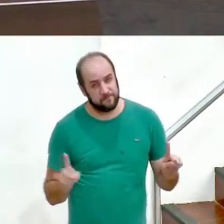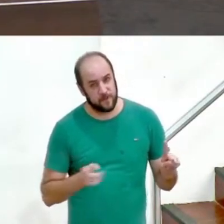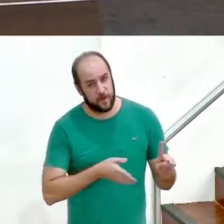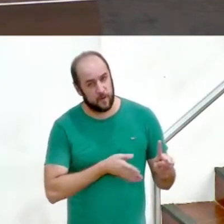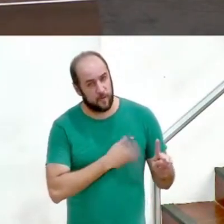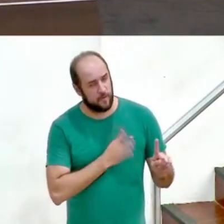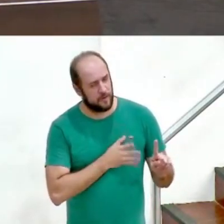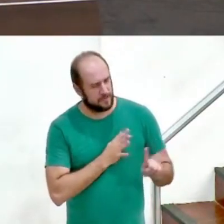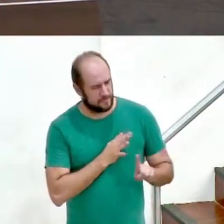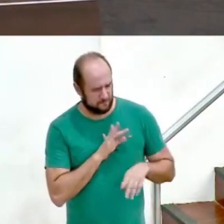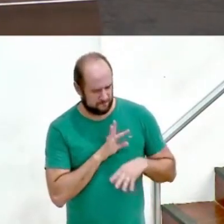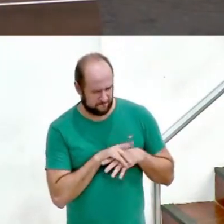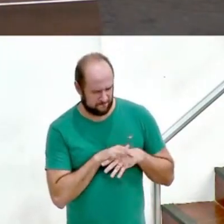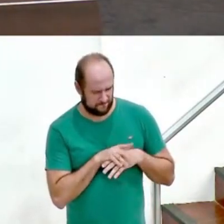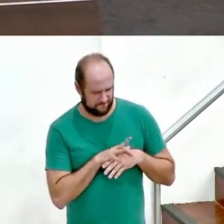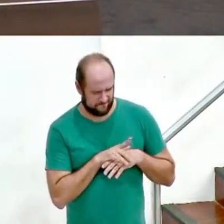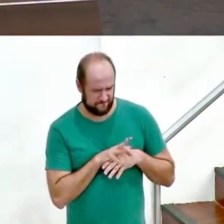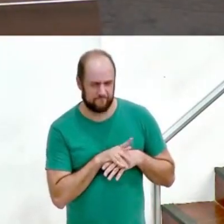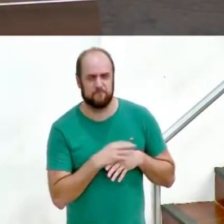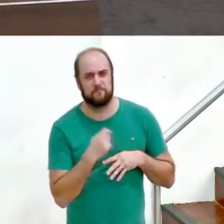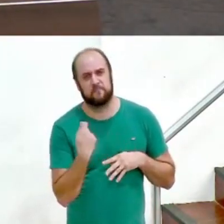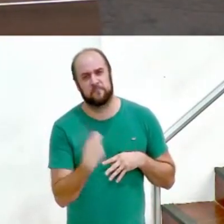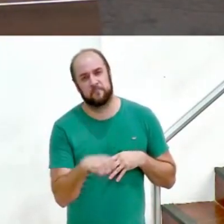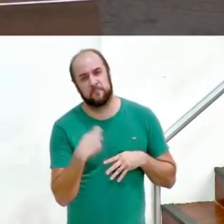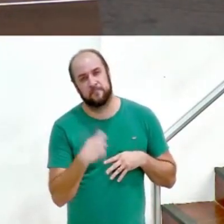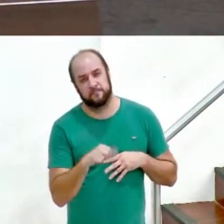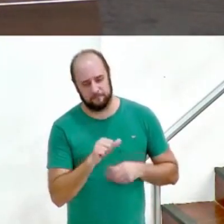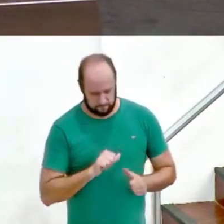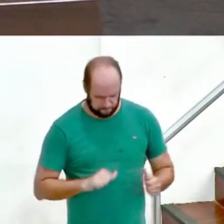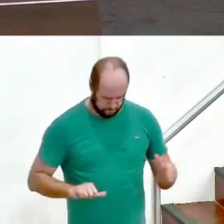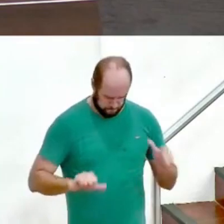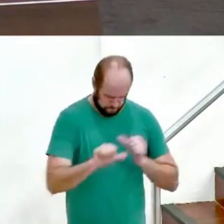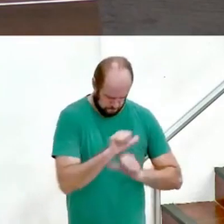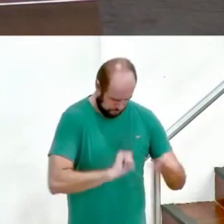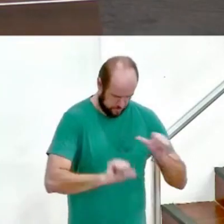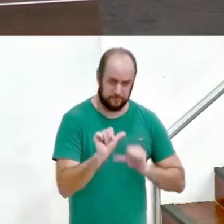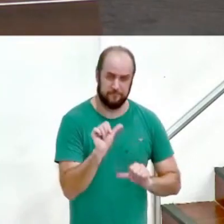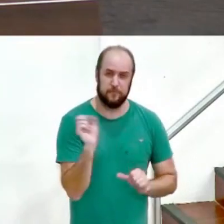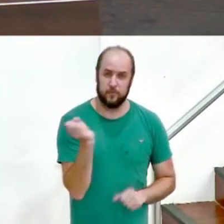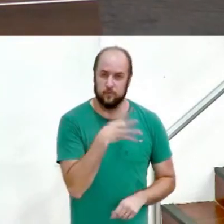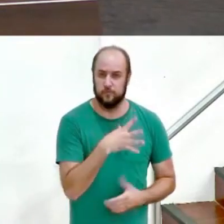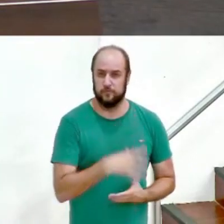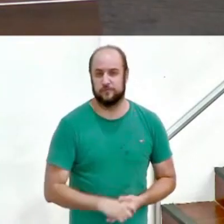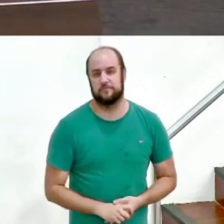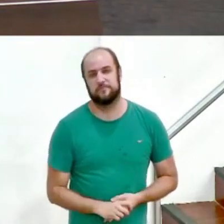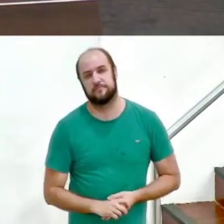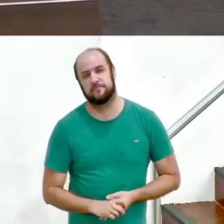coração doente, precisando de reforma.